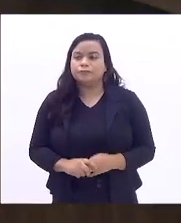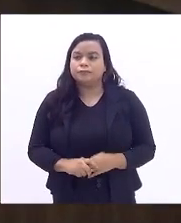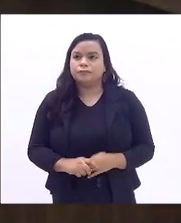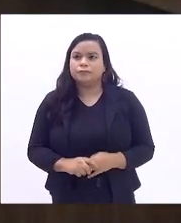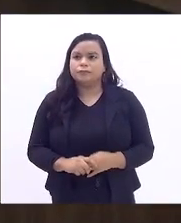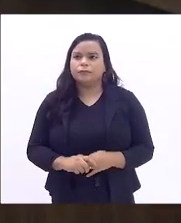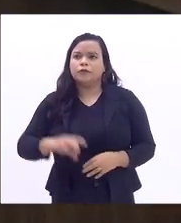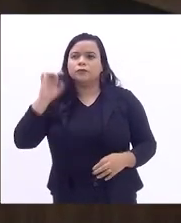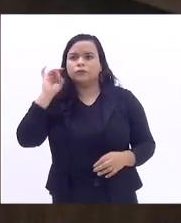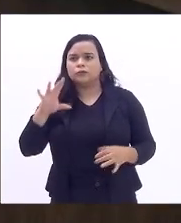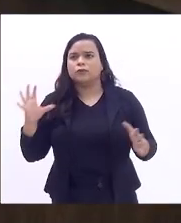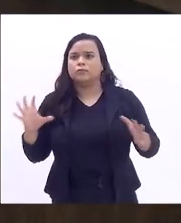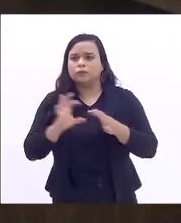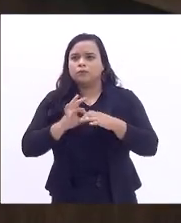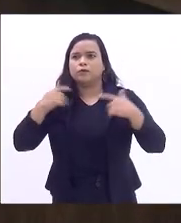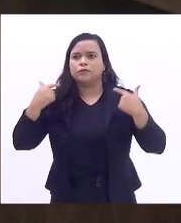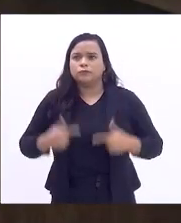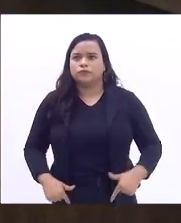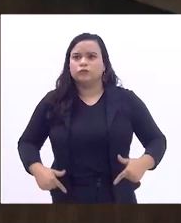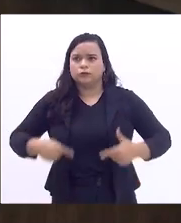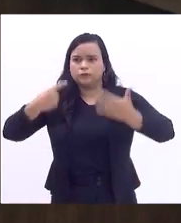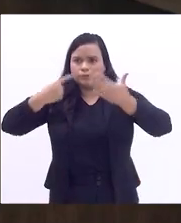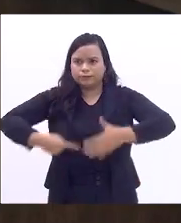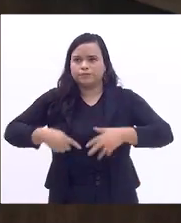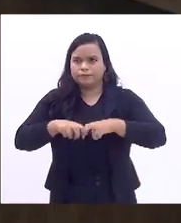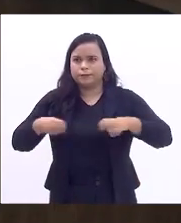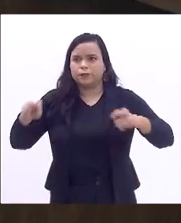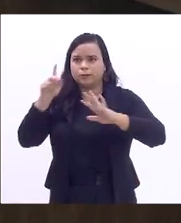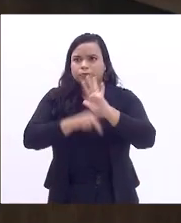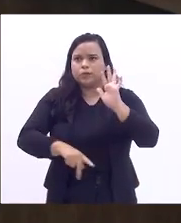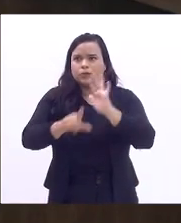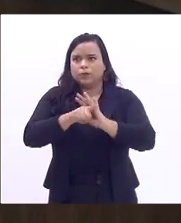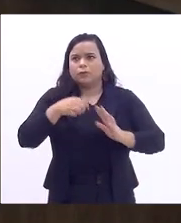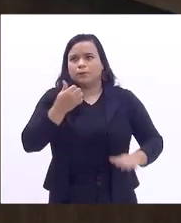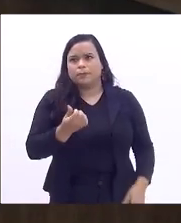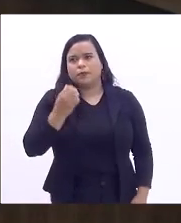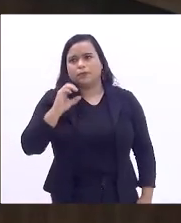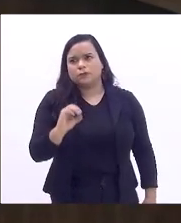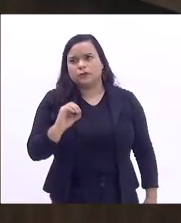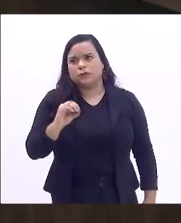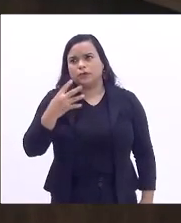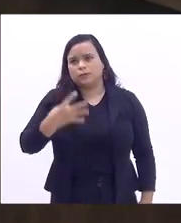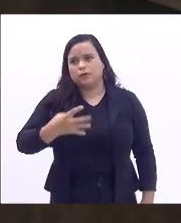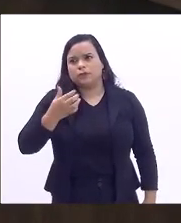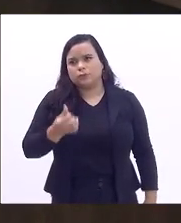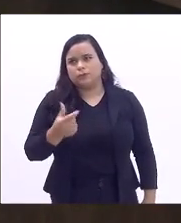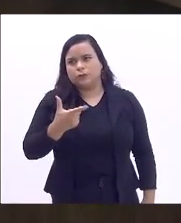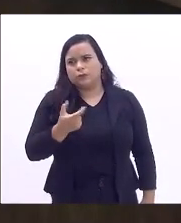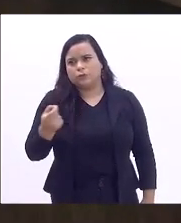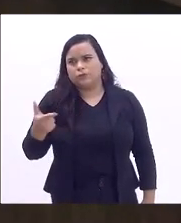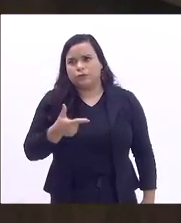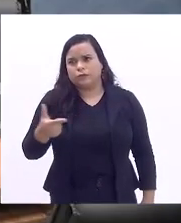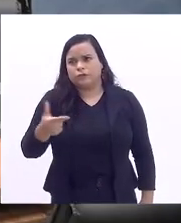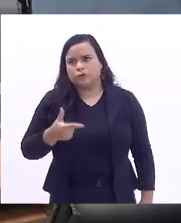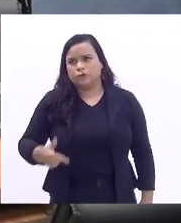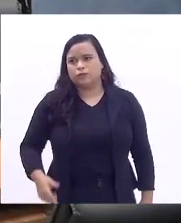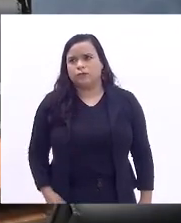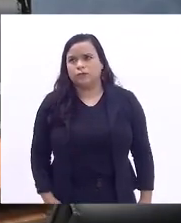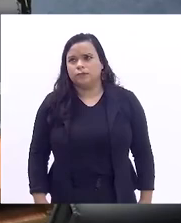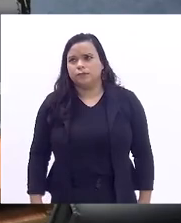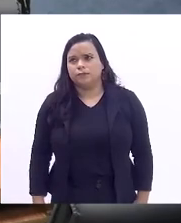para conseguir a abstenção da bancada do pessoal projeto de lei 6046 2022